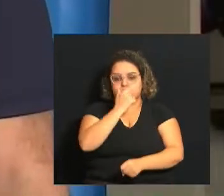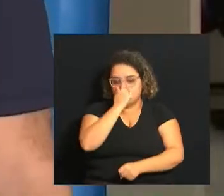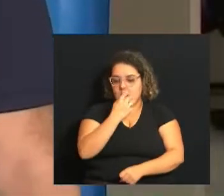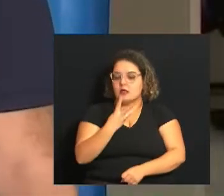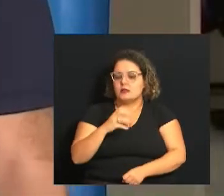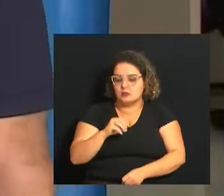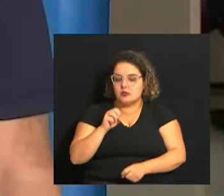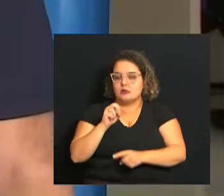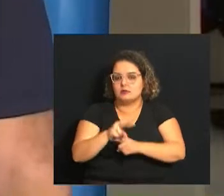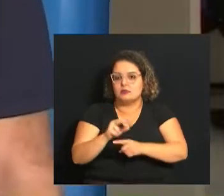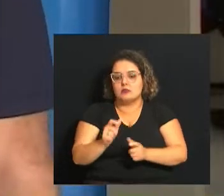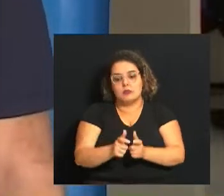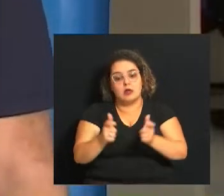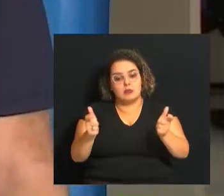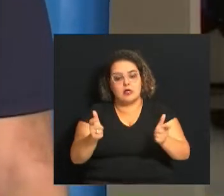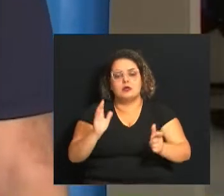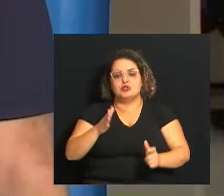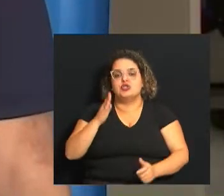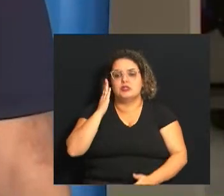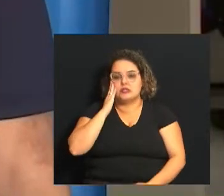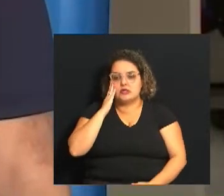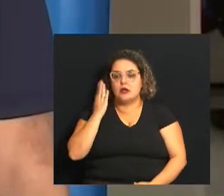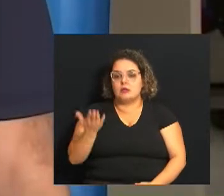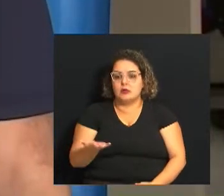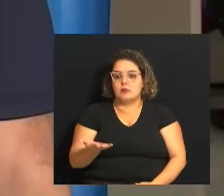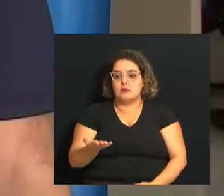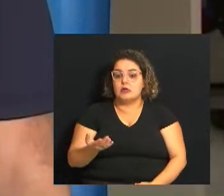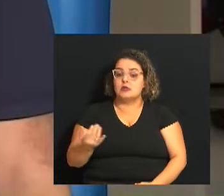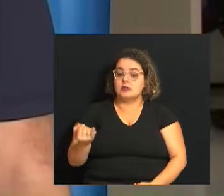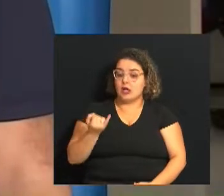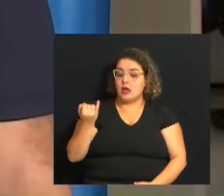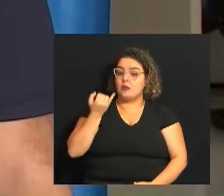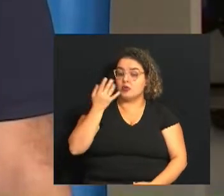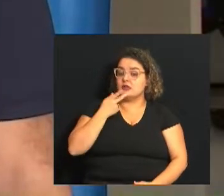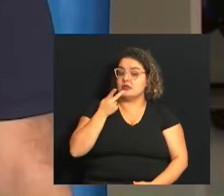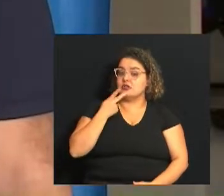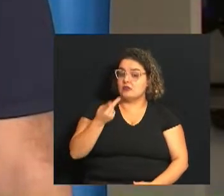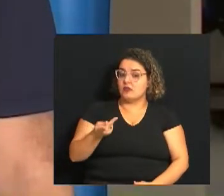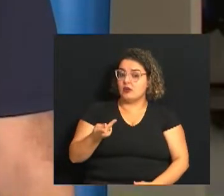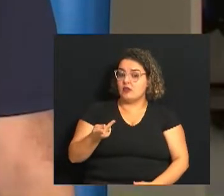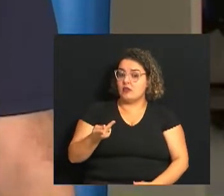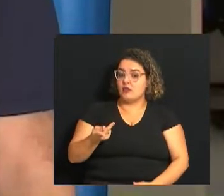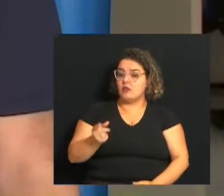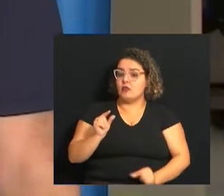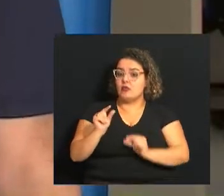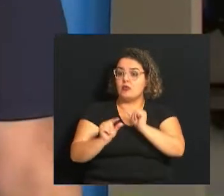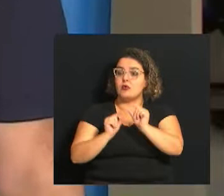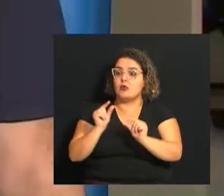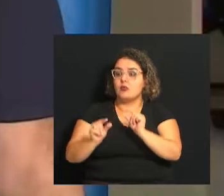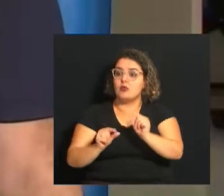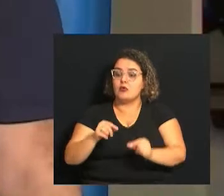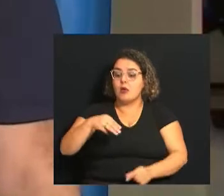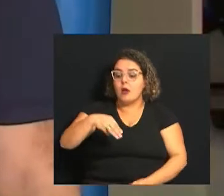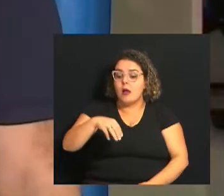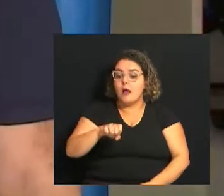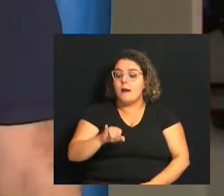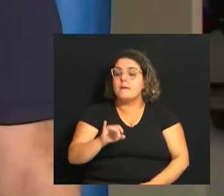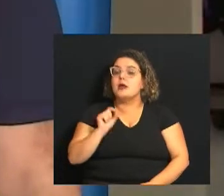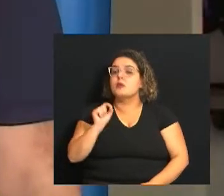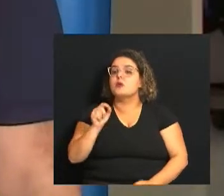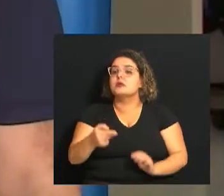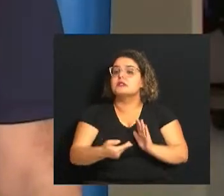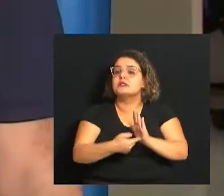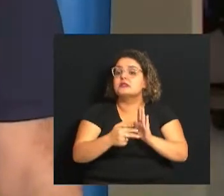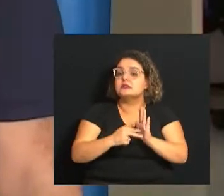acho que a maioria das pessoas já sabe, porém é sempre importante a gente falar, fale um pouquinho sobre MEI, o que quer dizer MEI, né? Okay.